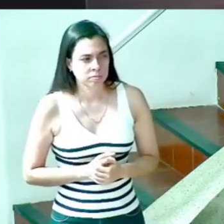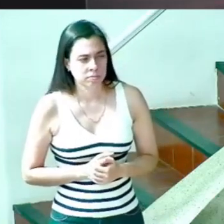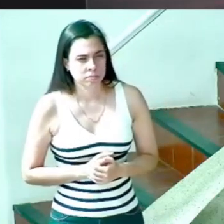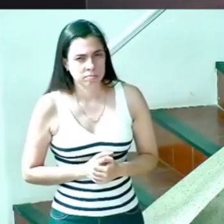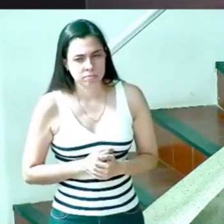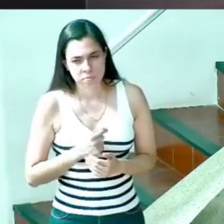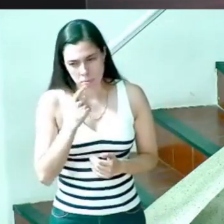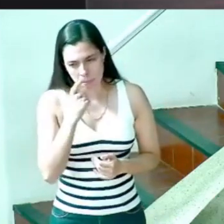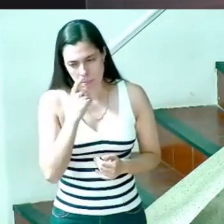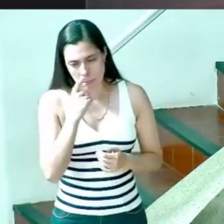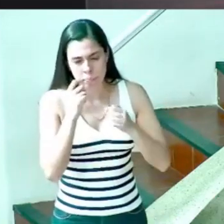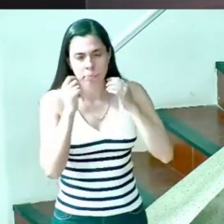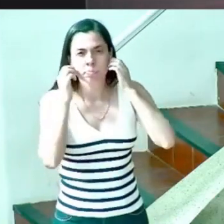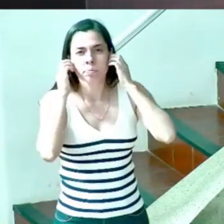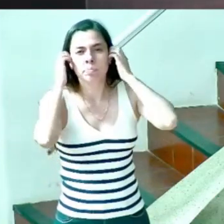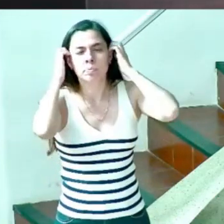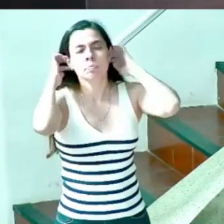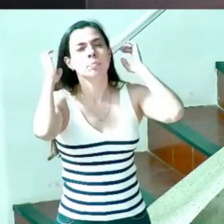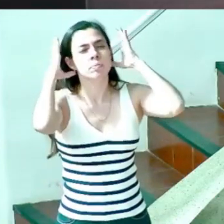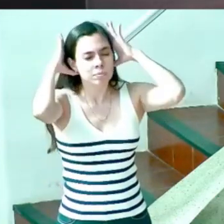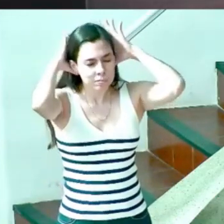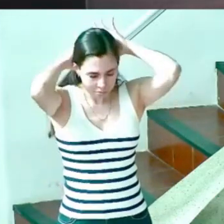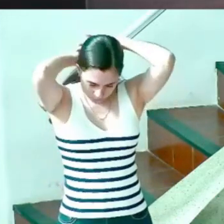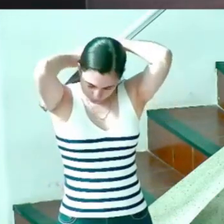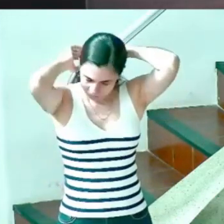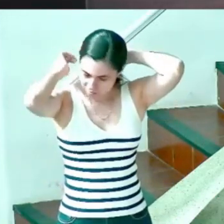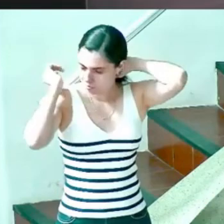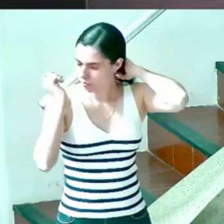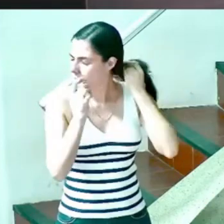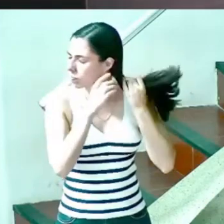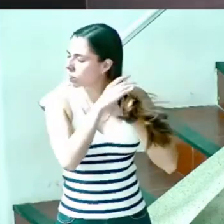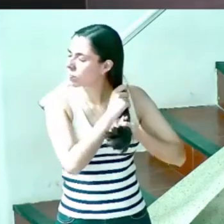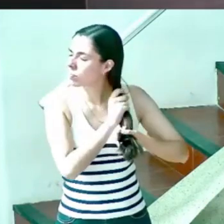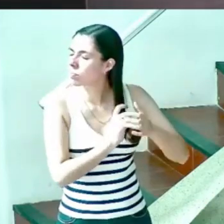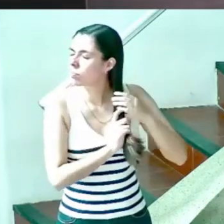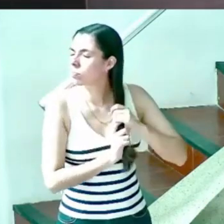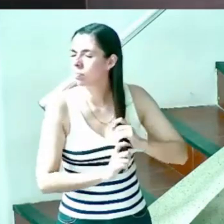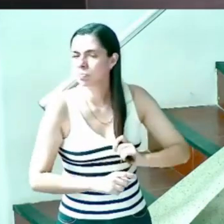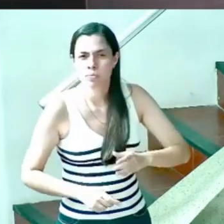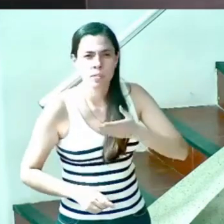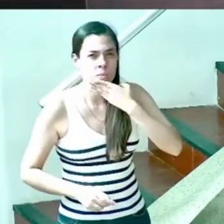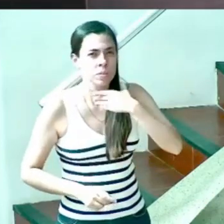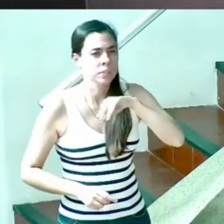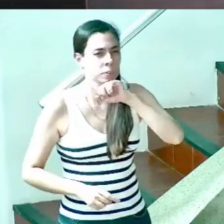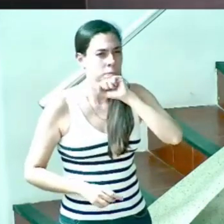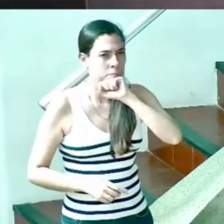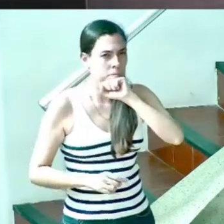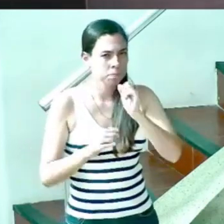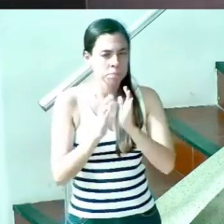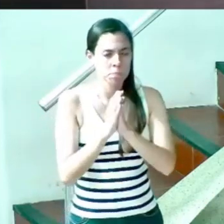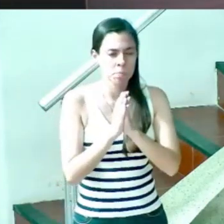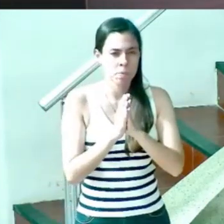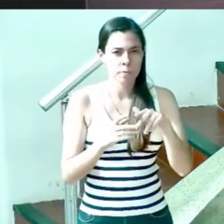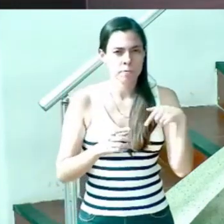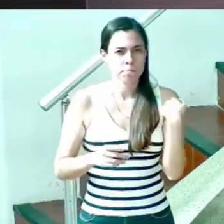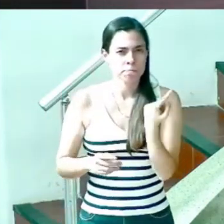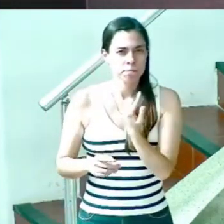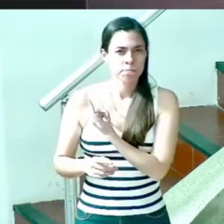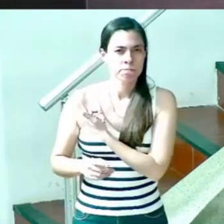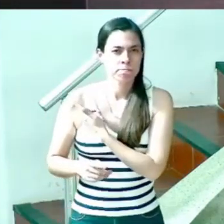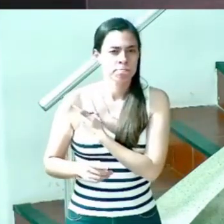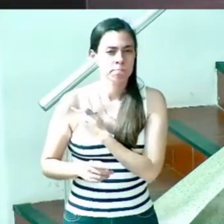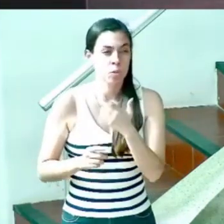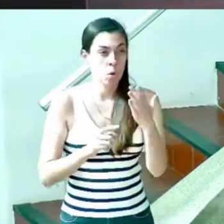com os propósitos do reino de Deus. A oração do Pai Nosso, então, tem esta